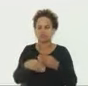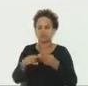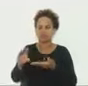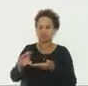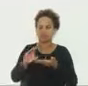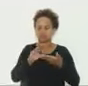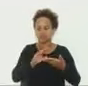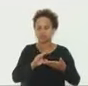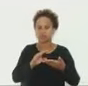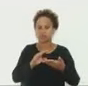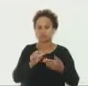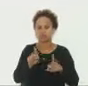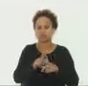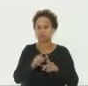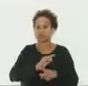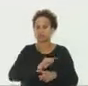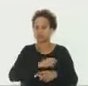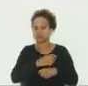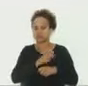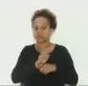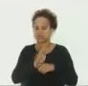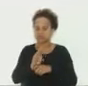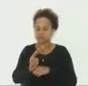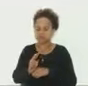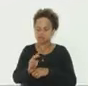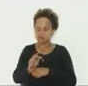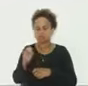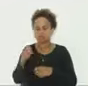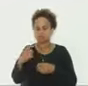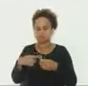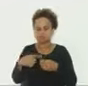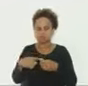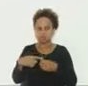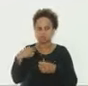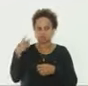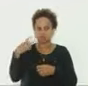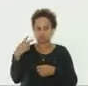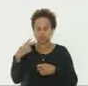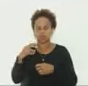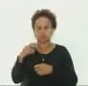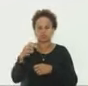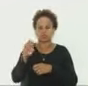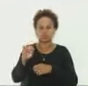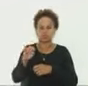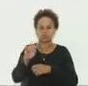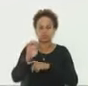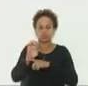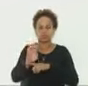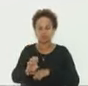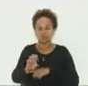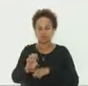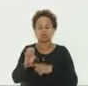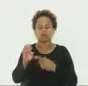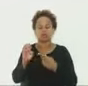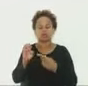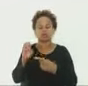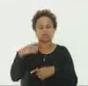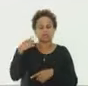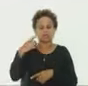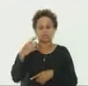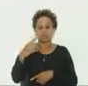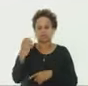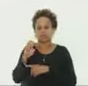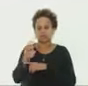cabe a fiscalização. Se municipal ao vereador, se estadual aos deputados estaduais e se federal aos